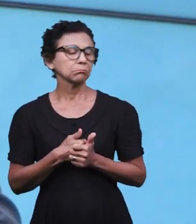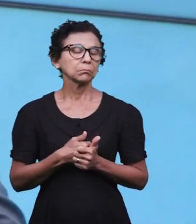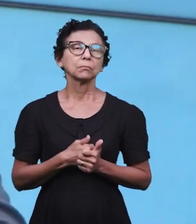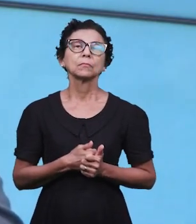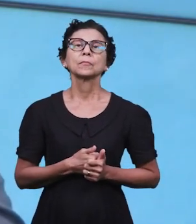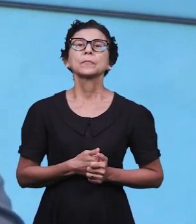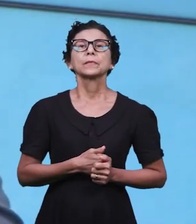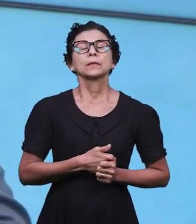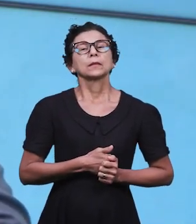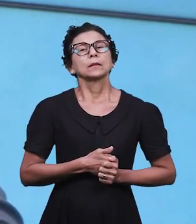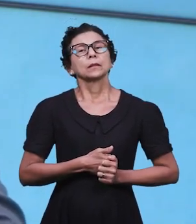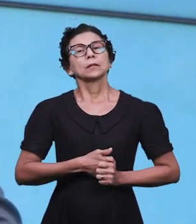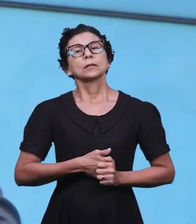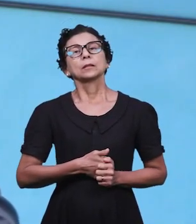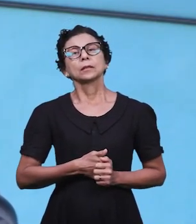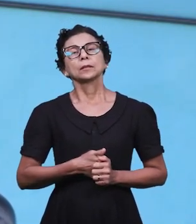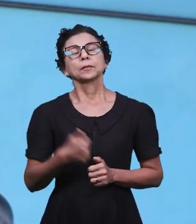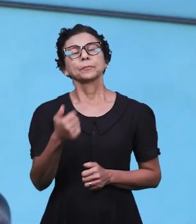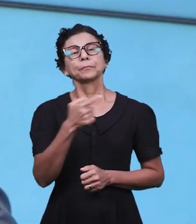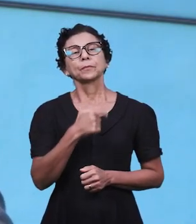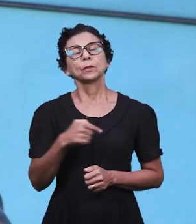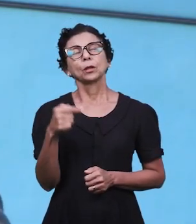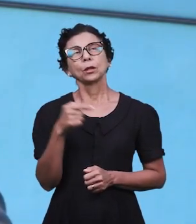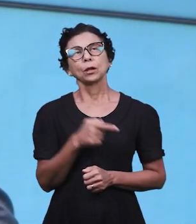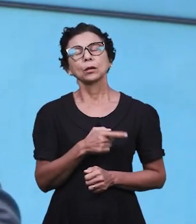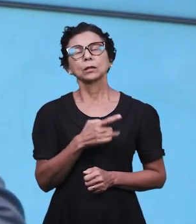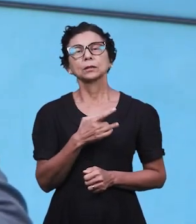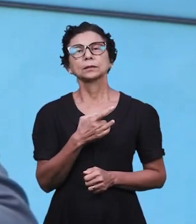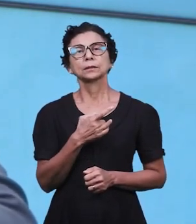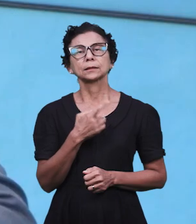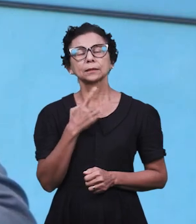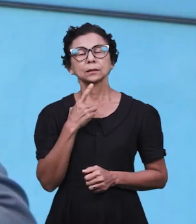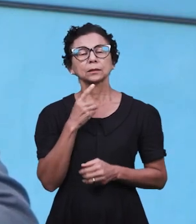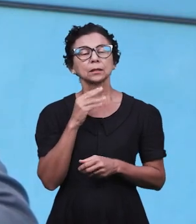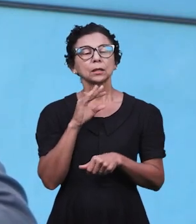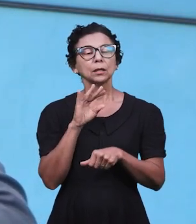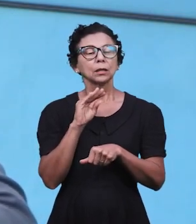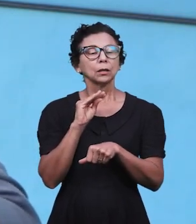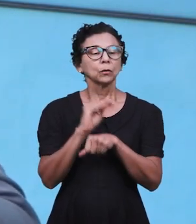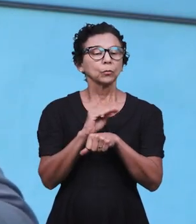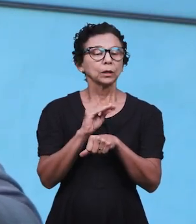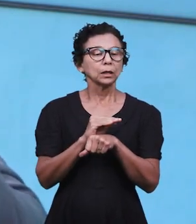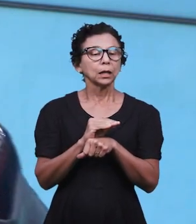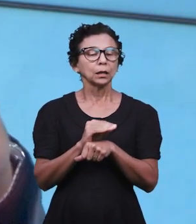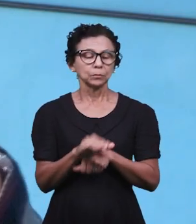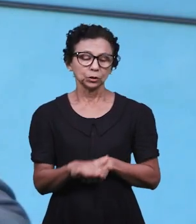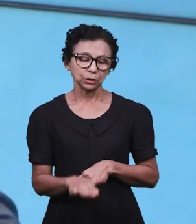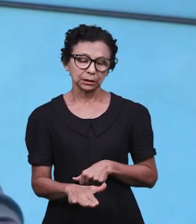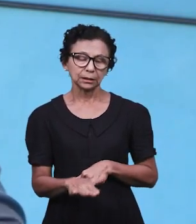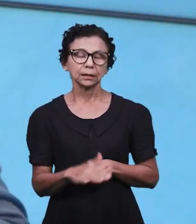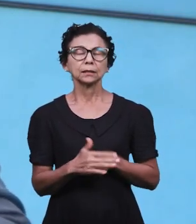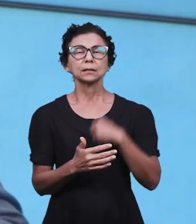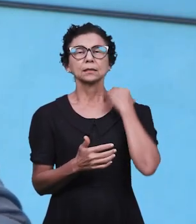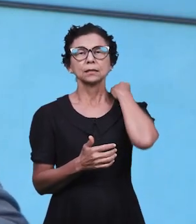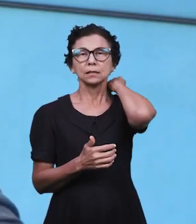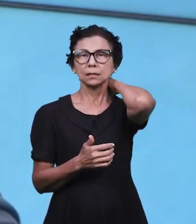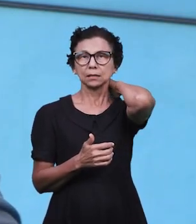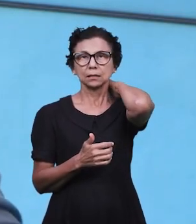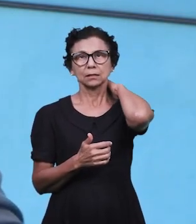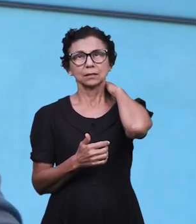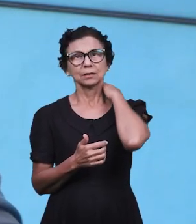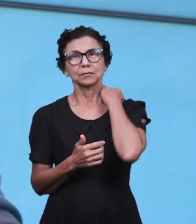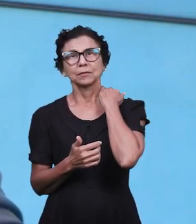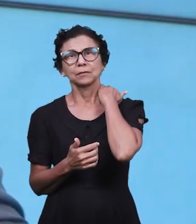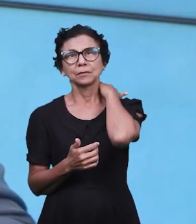a gente recebe no nosso consultório crianças que têm pais que são maravilhosos, super conscientes